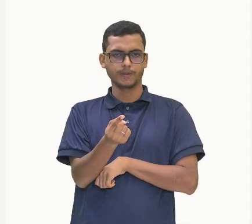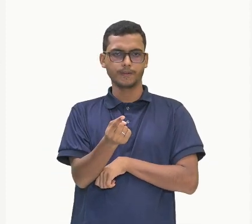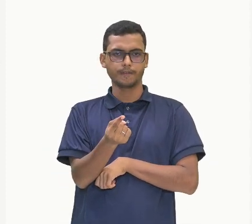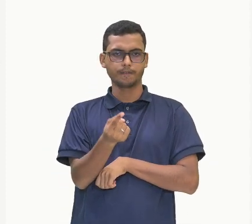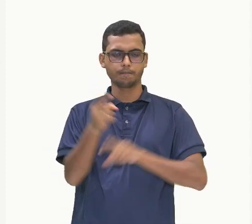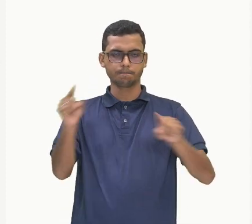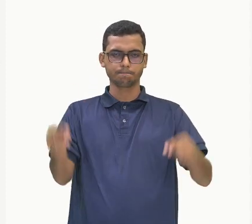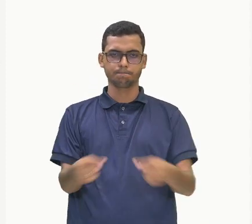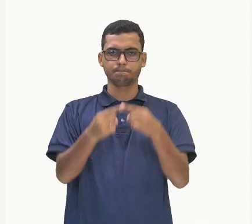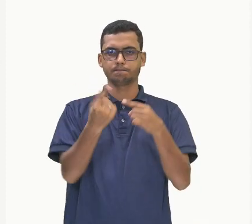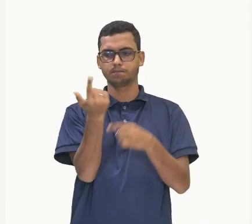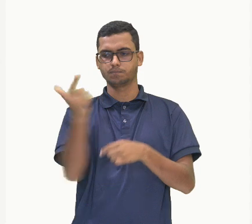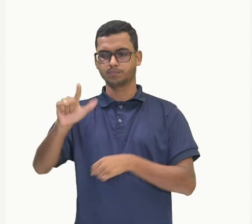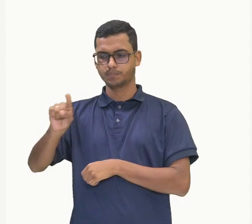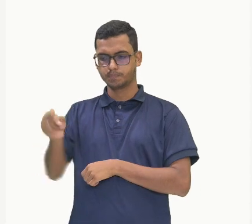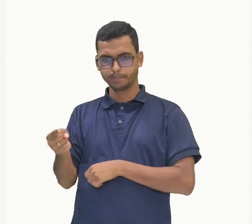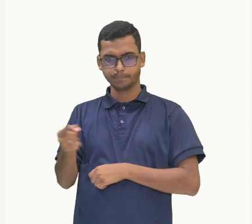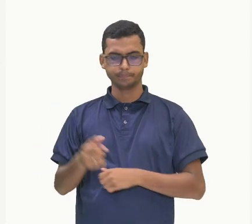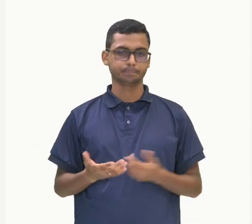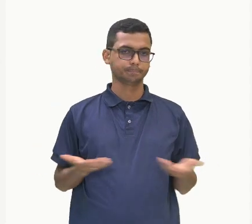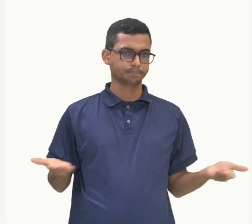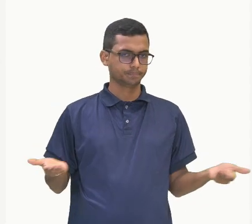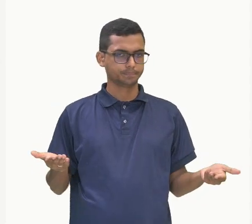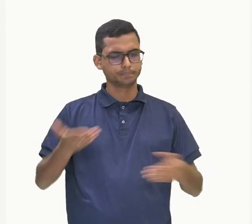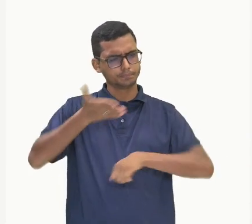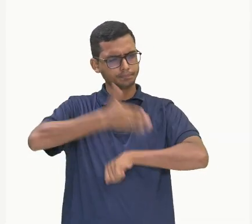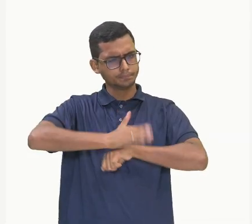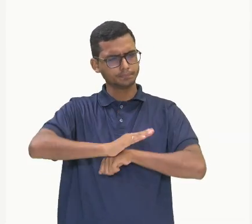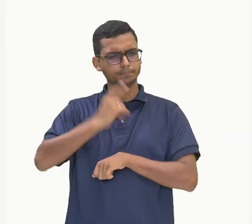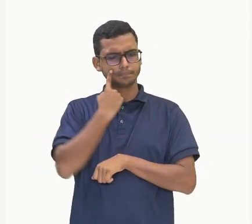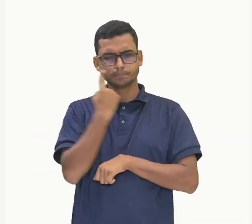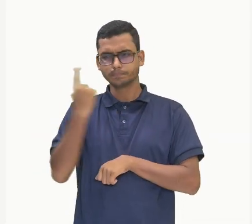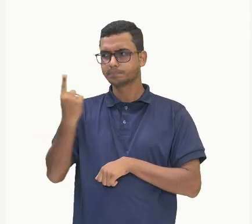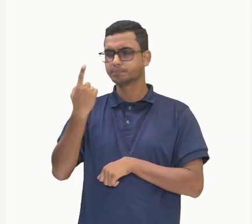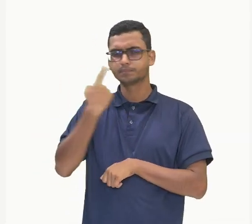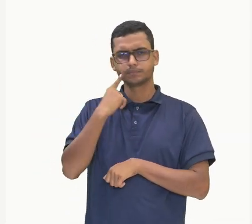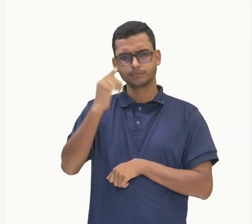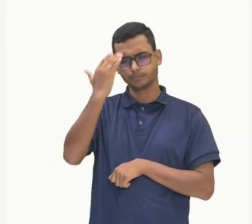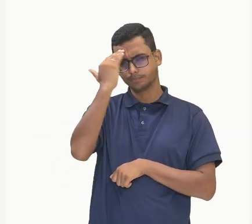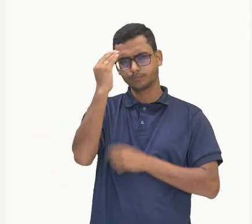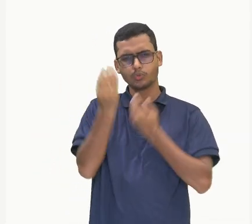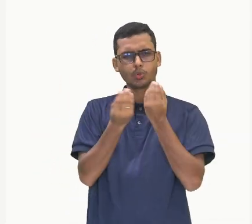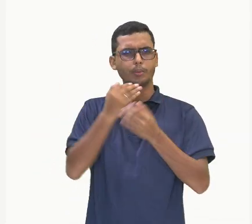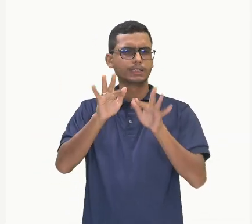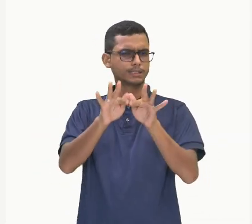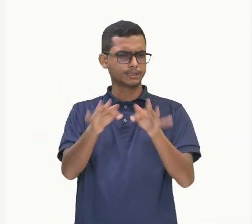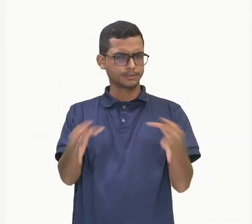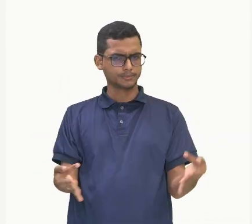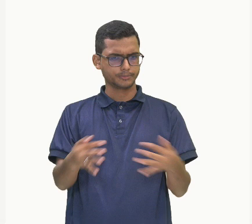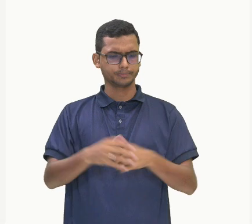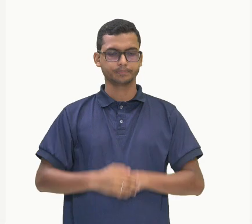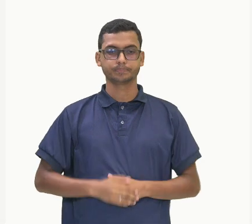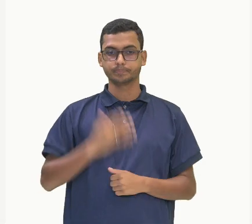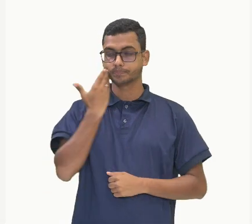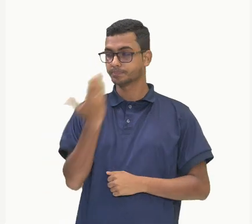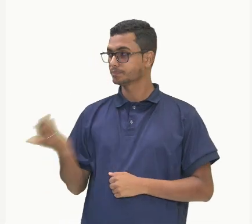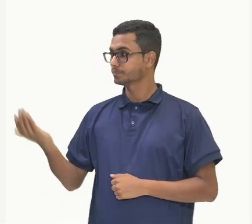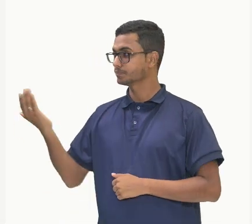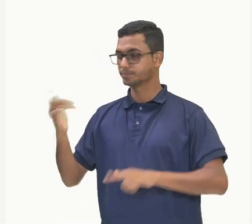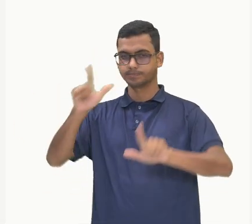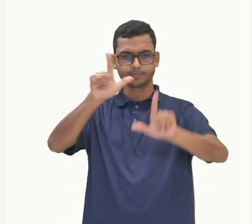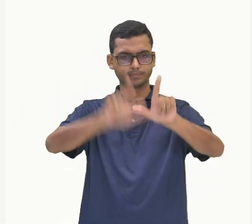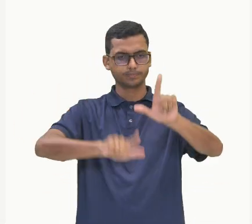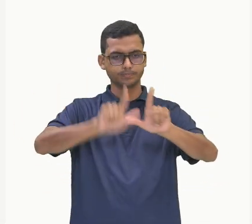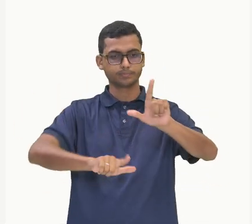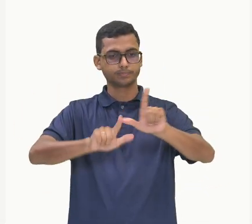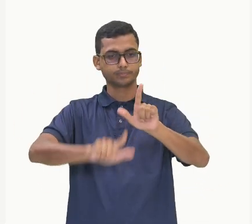outras. Vamos na prática que vocês vão ver que é mais simples. Então, temos aqui na nossa queridíssima letra A, eu